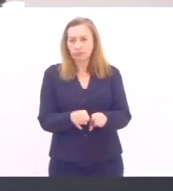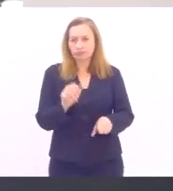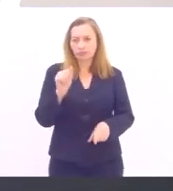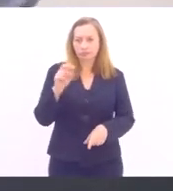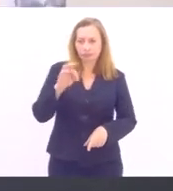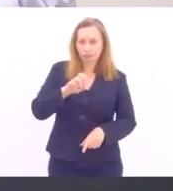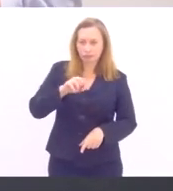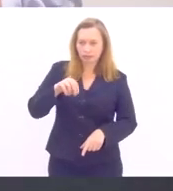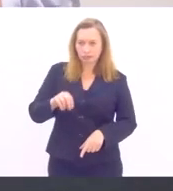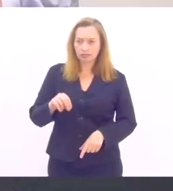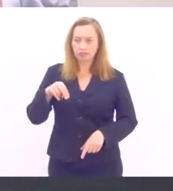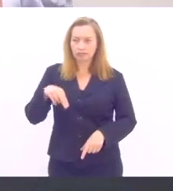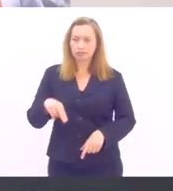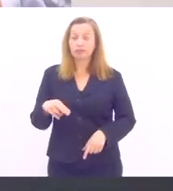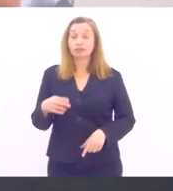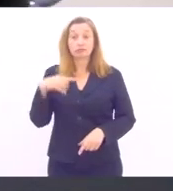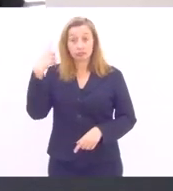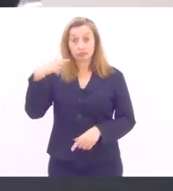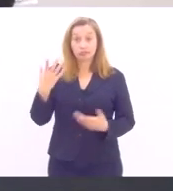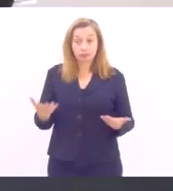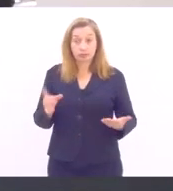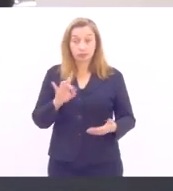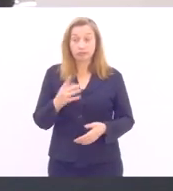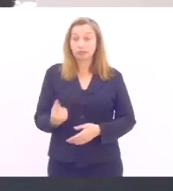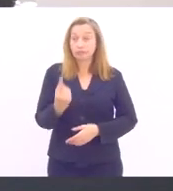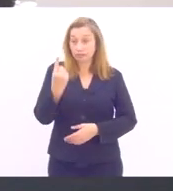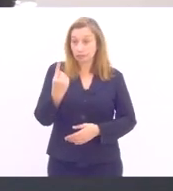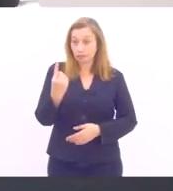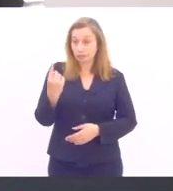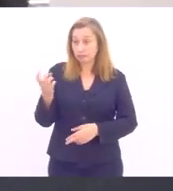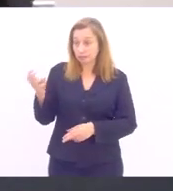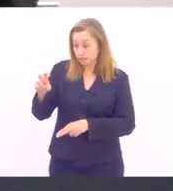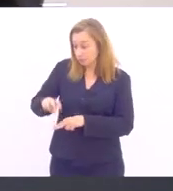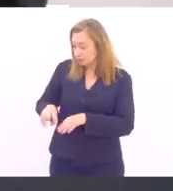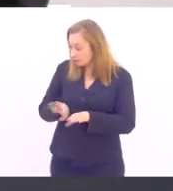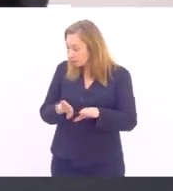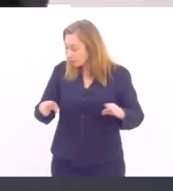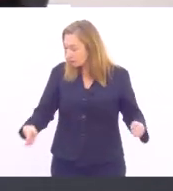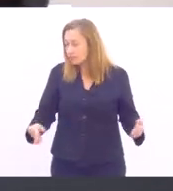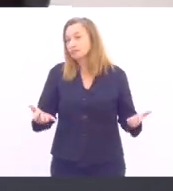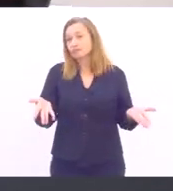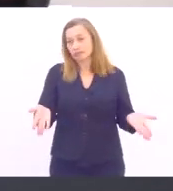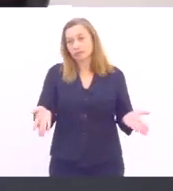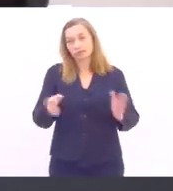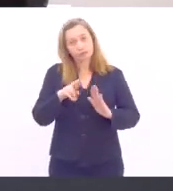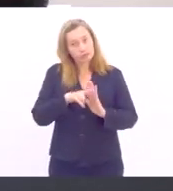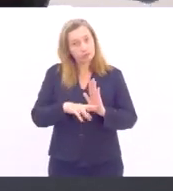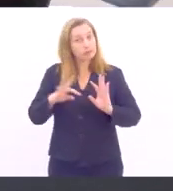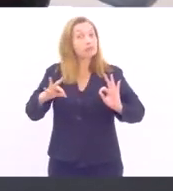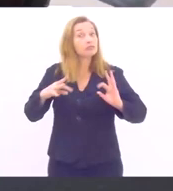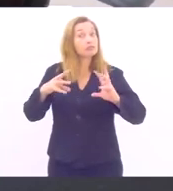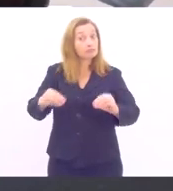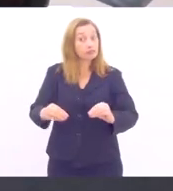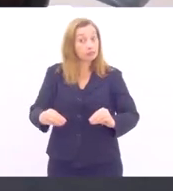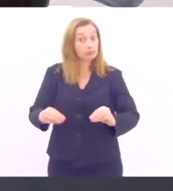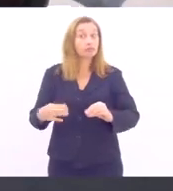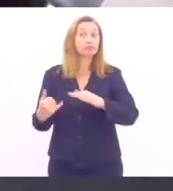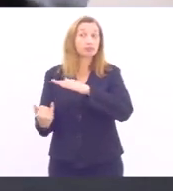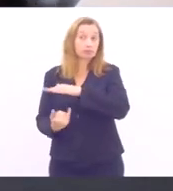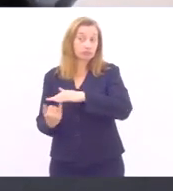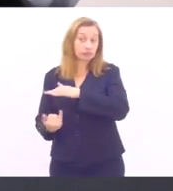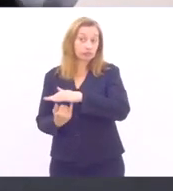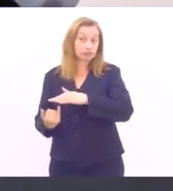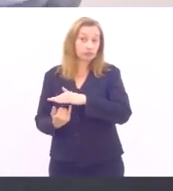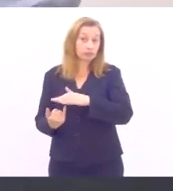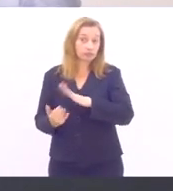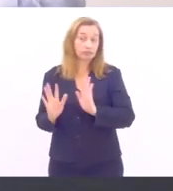pessoas, inclusive o advogado, mas só tem um da Anatorg na mesa. Então, esse critério deve valer para todas as entidades, não